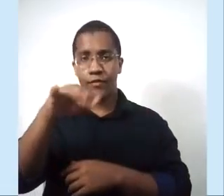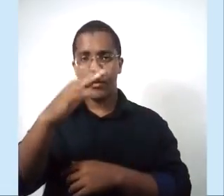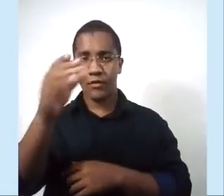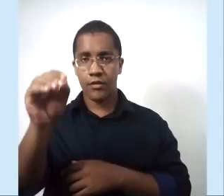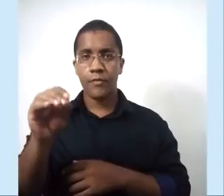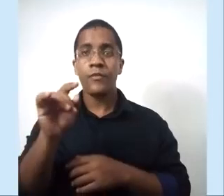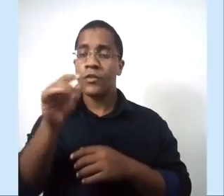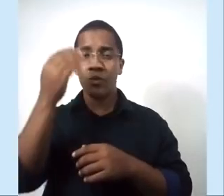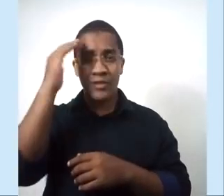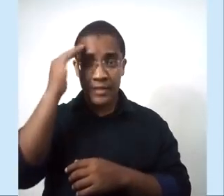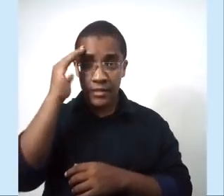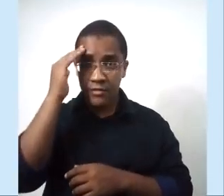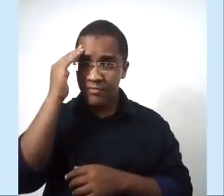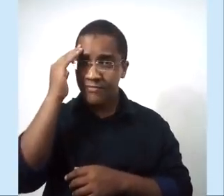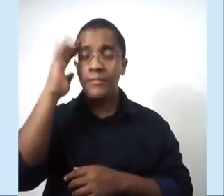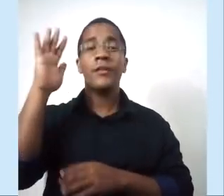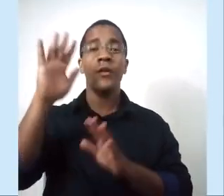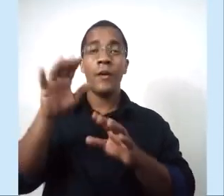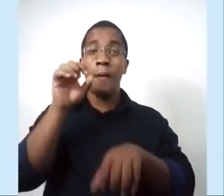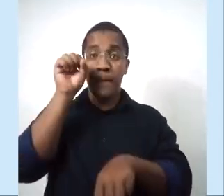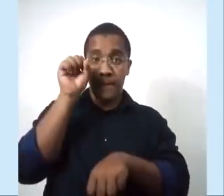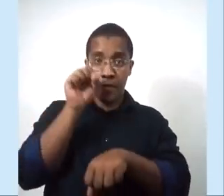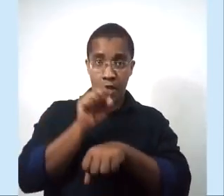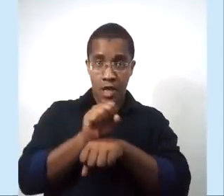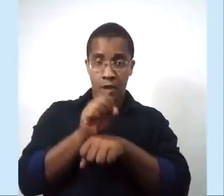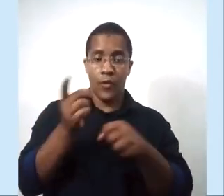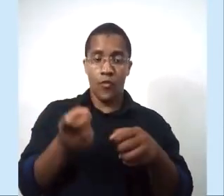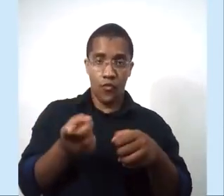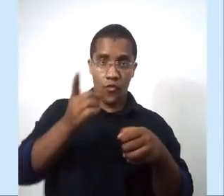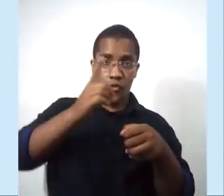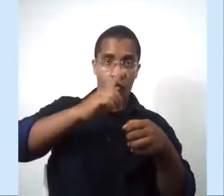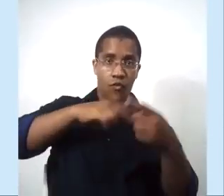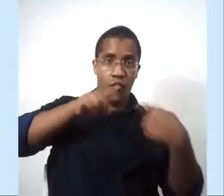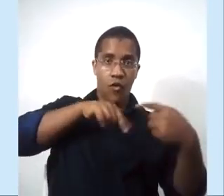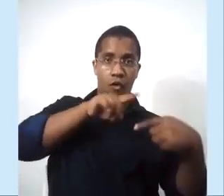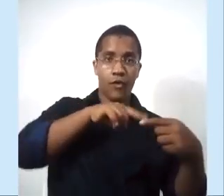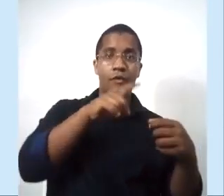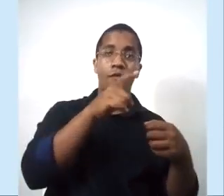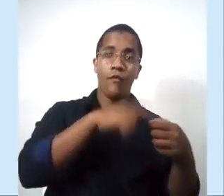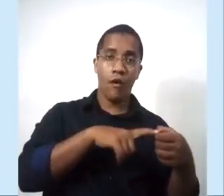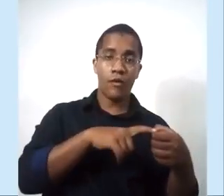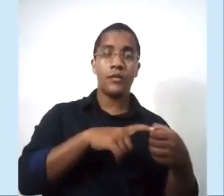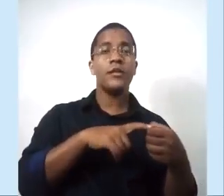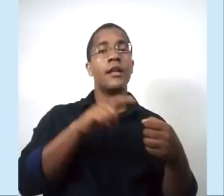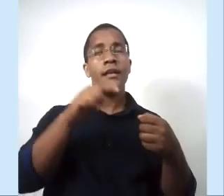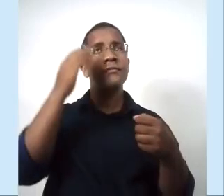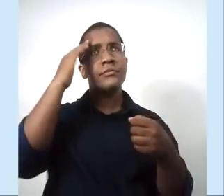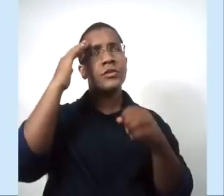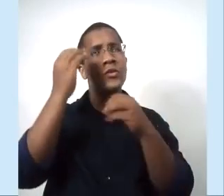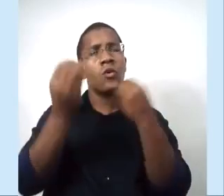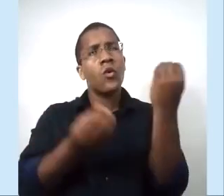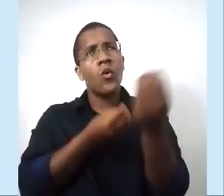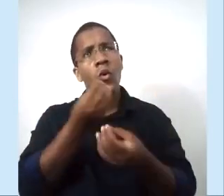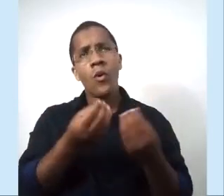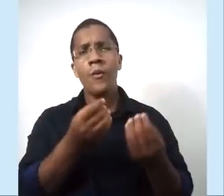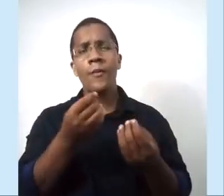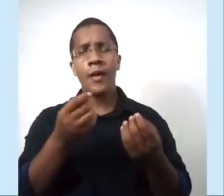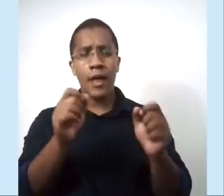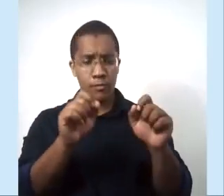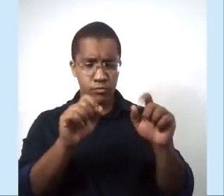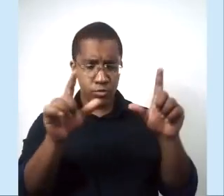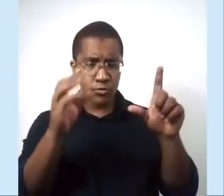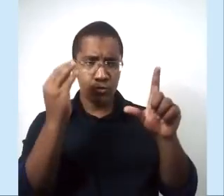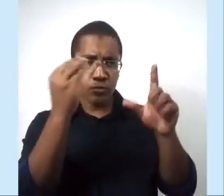volta e tenta entender o que são essas representações algébricas, como ela vem e como